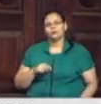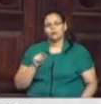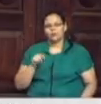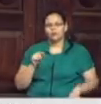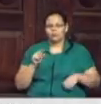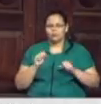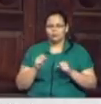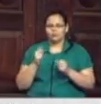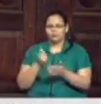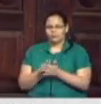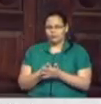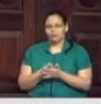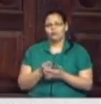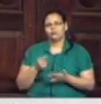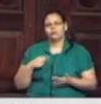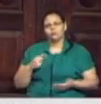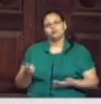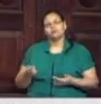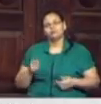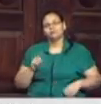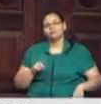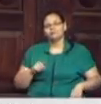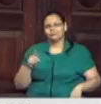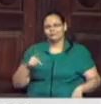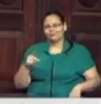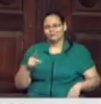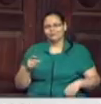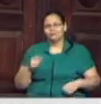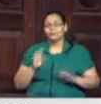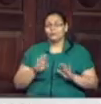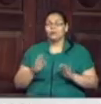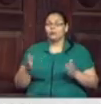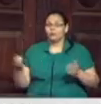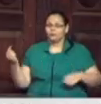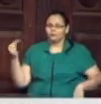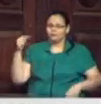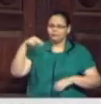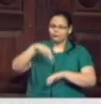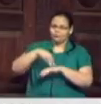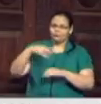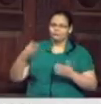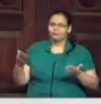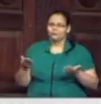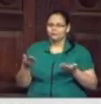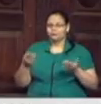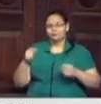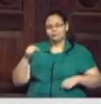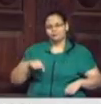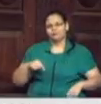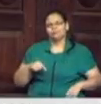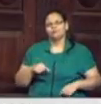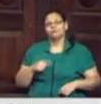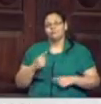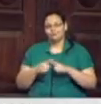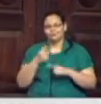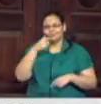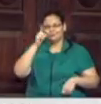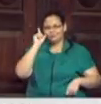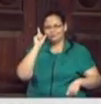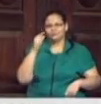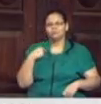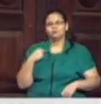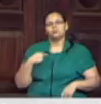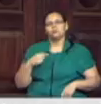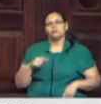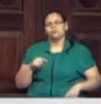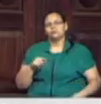possa pagar os royalties. Mas a minha vinda aqui hoje, senhor presidente, é porque no dia de ontem eu recebi do Tribunal